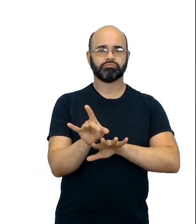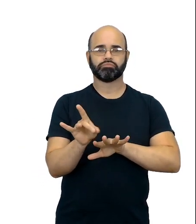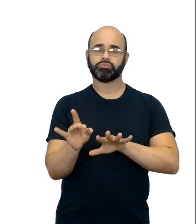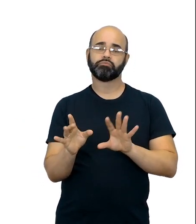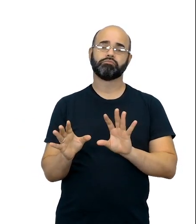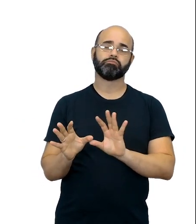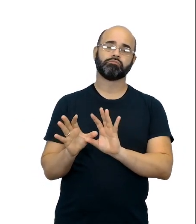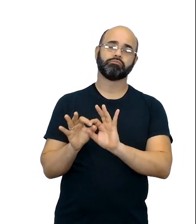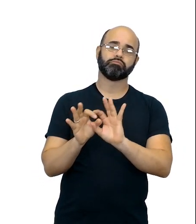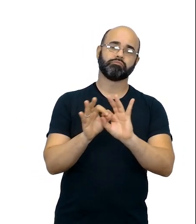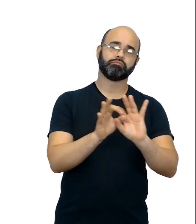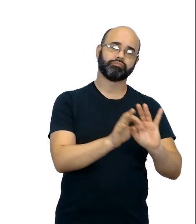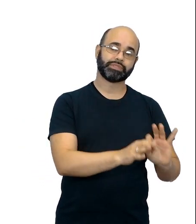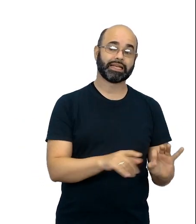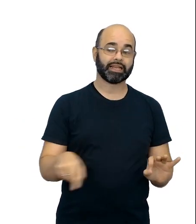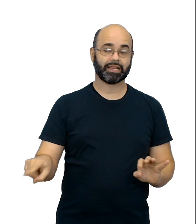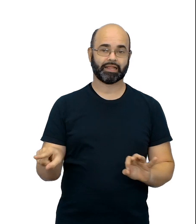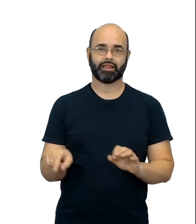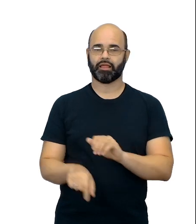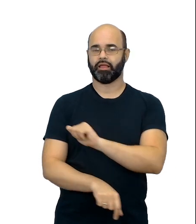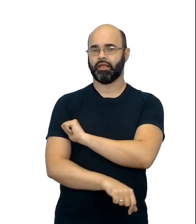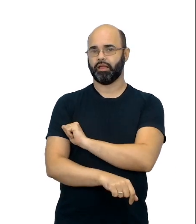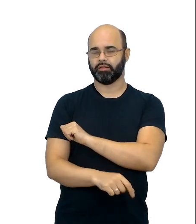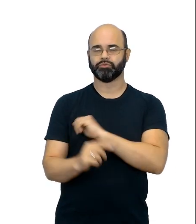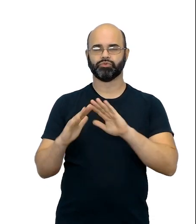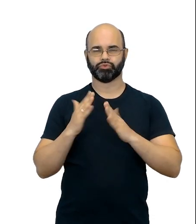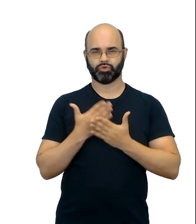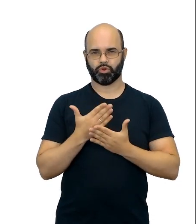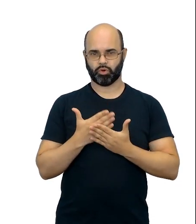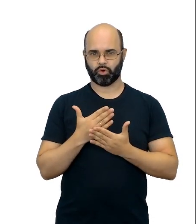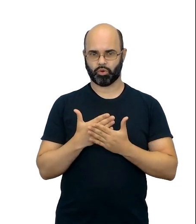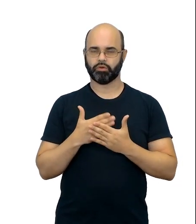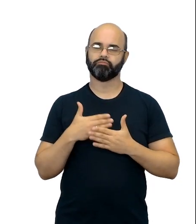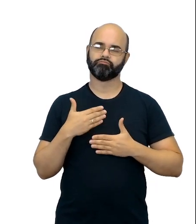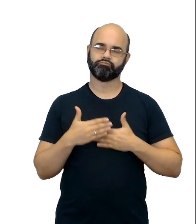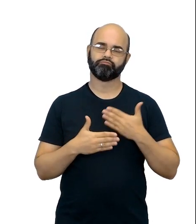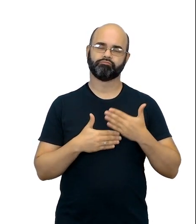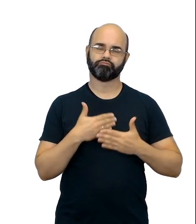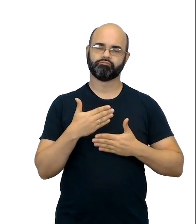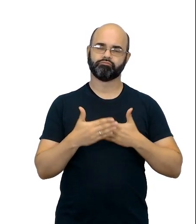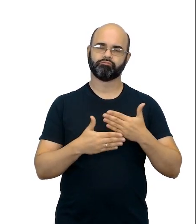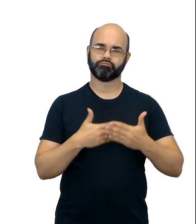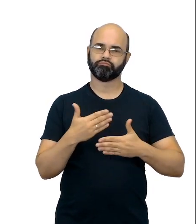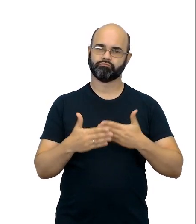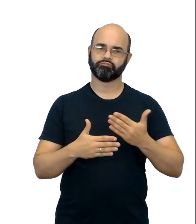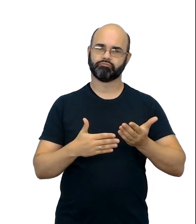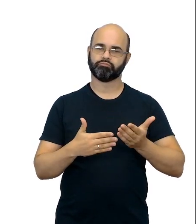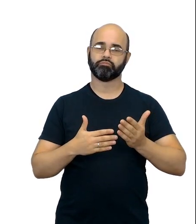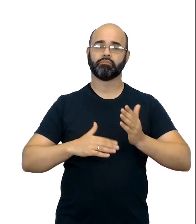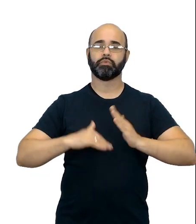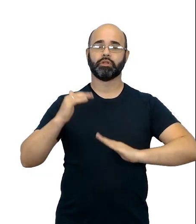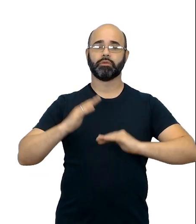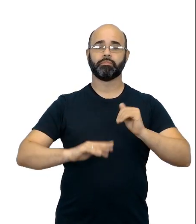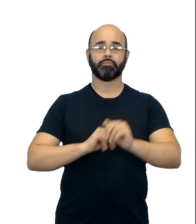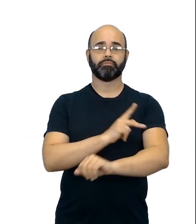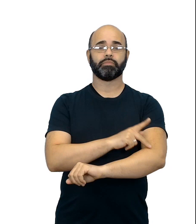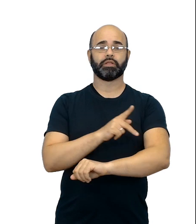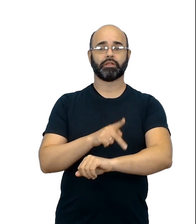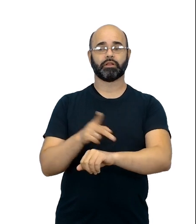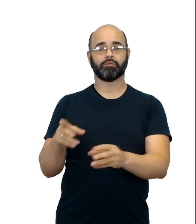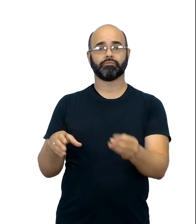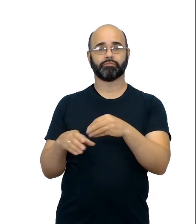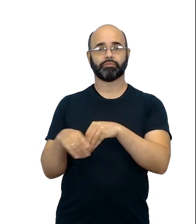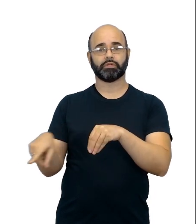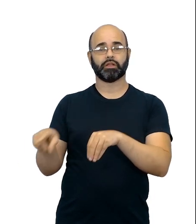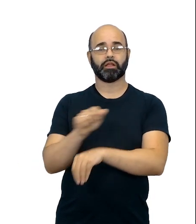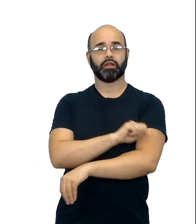esse desenvolvimento do estudante na escola traga aí essas práticas pedagógicas, né, para que eles possam evoluir